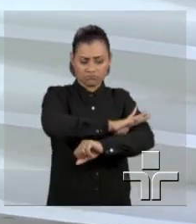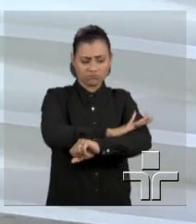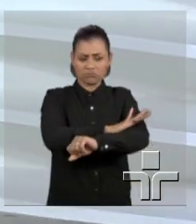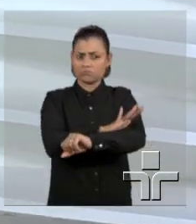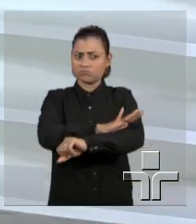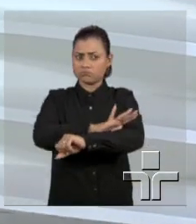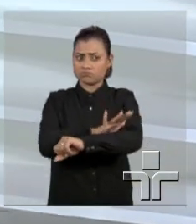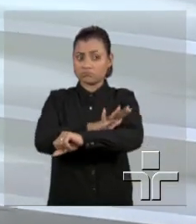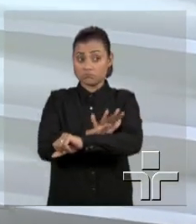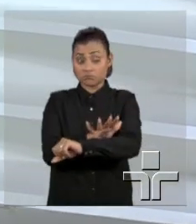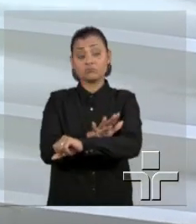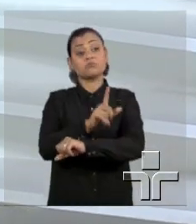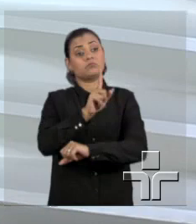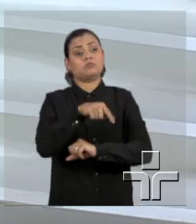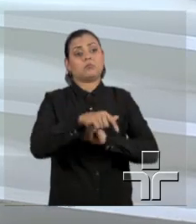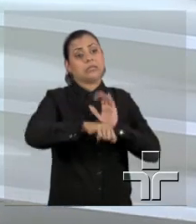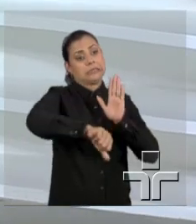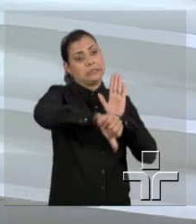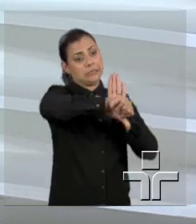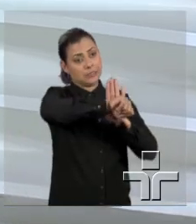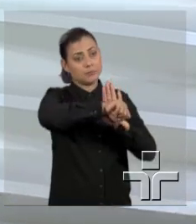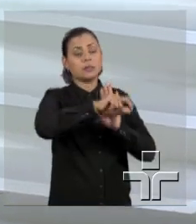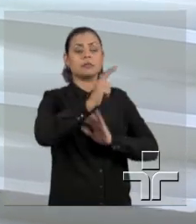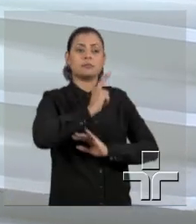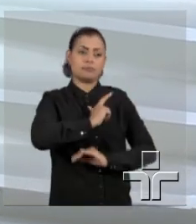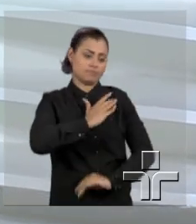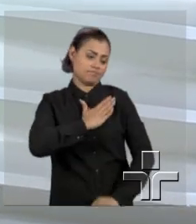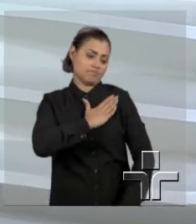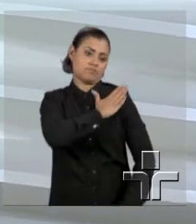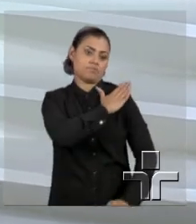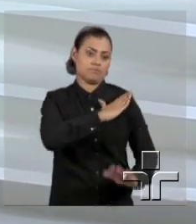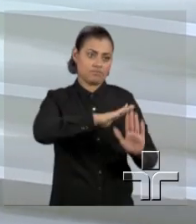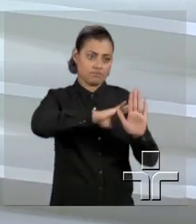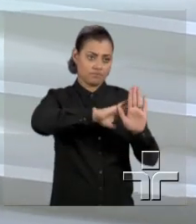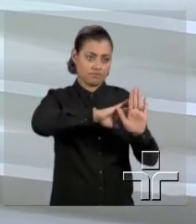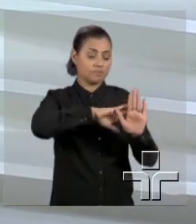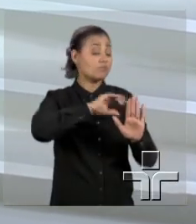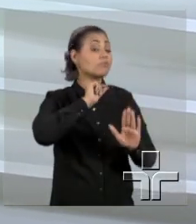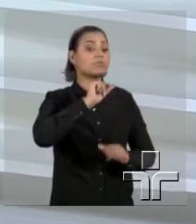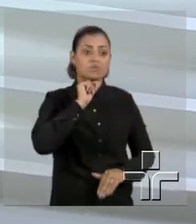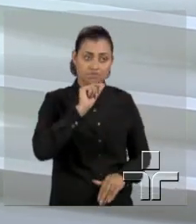tipo penal, e inclui o preconceito